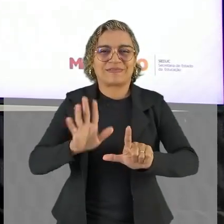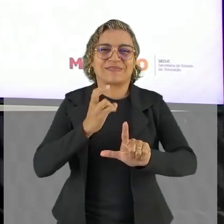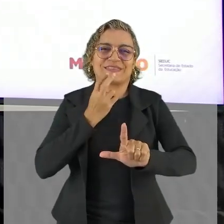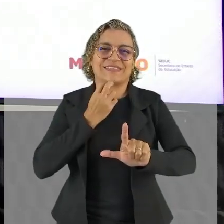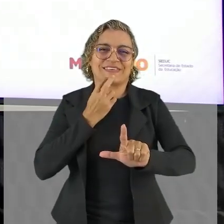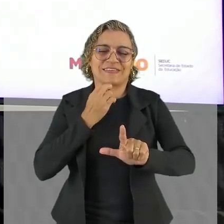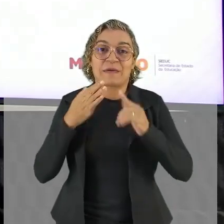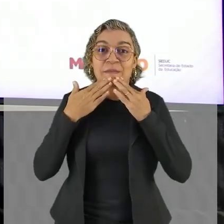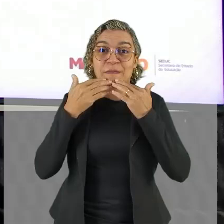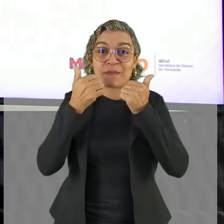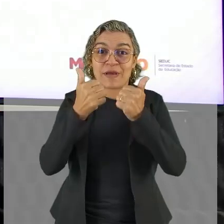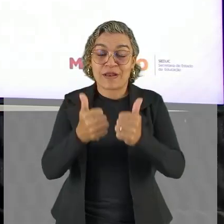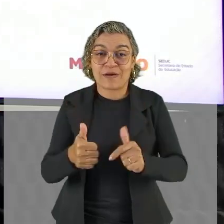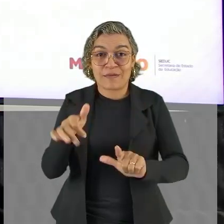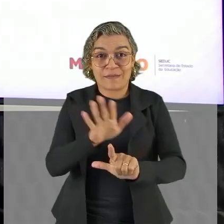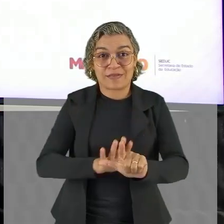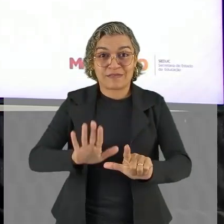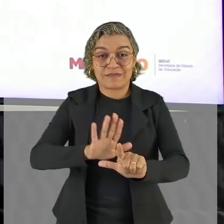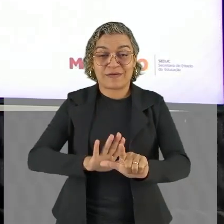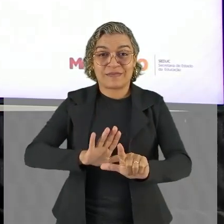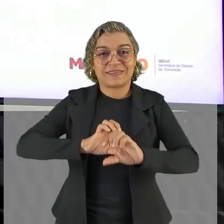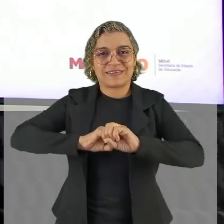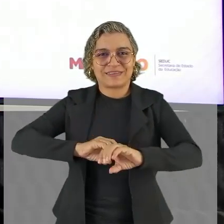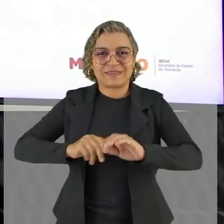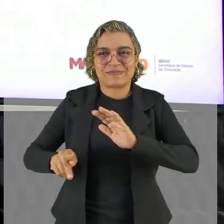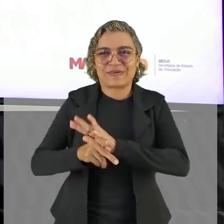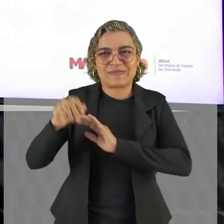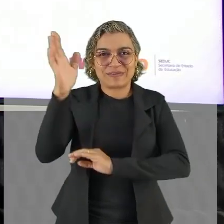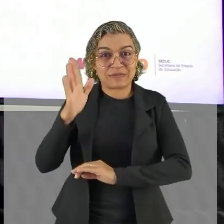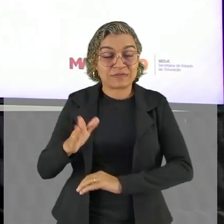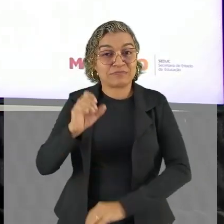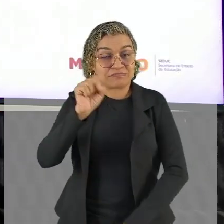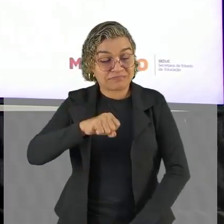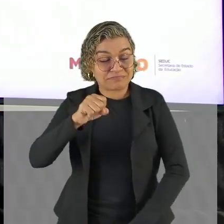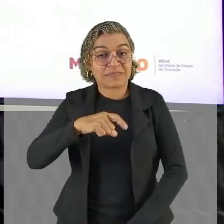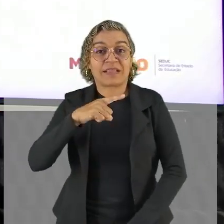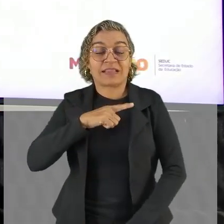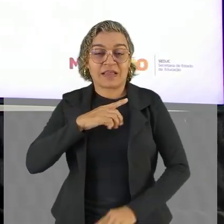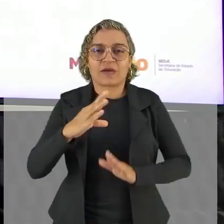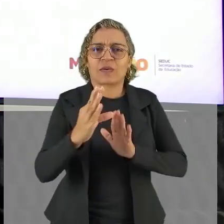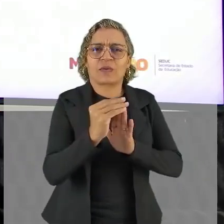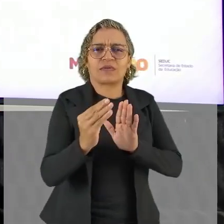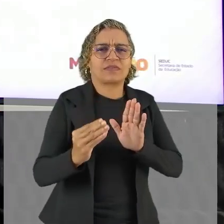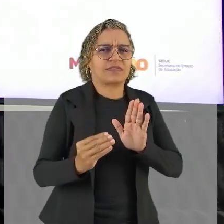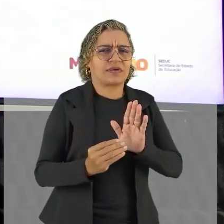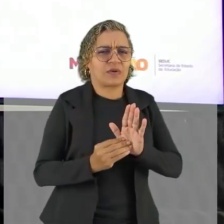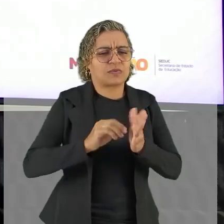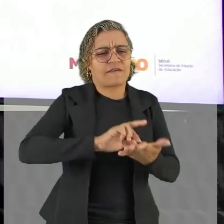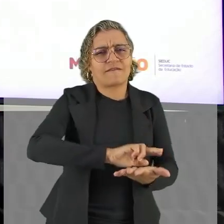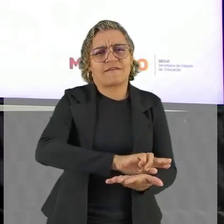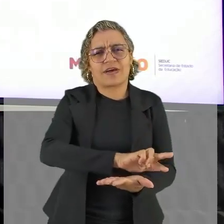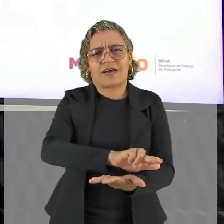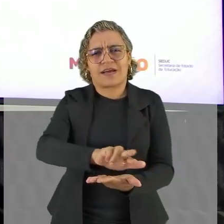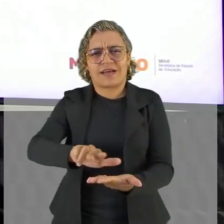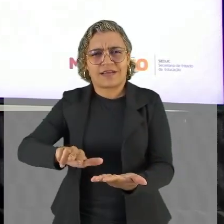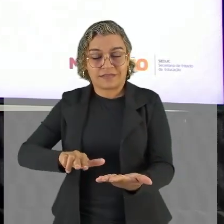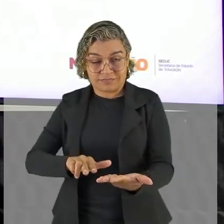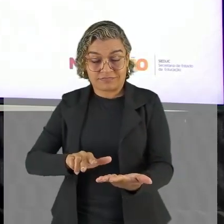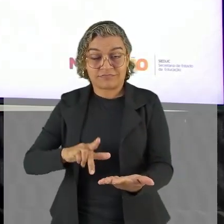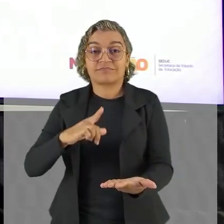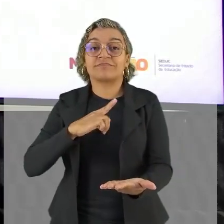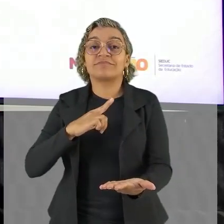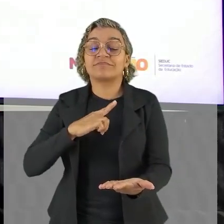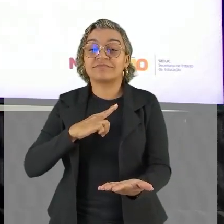Dias é a melhor plataforma de educação do Brasil. Sim, nós temos conteúdos variados e serve